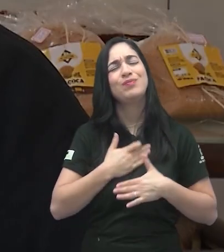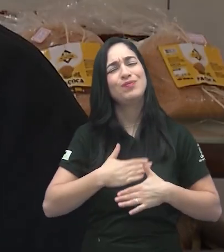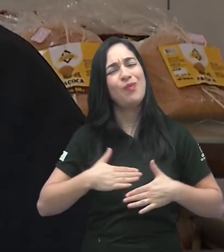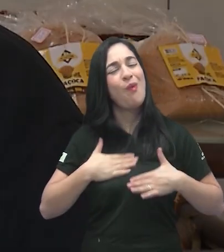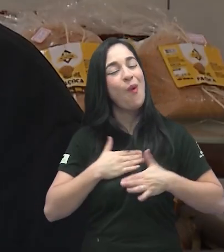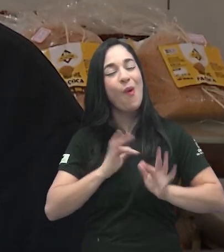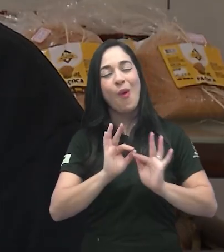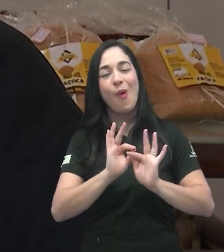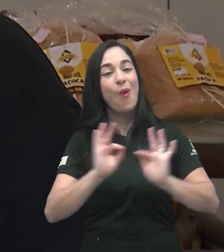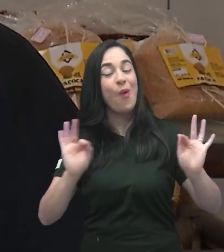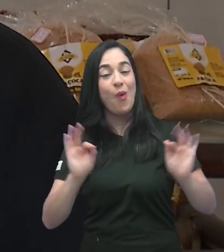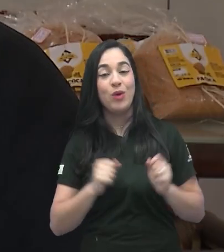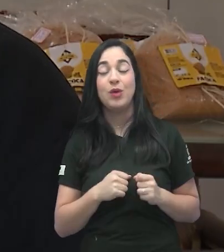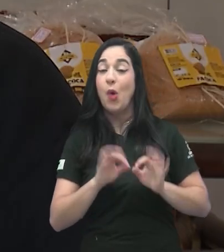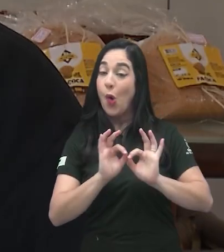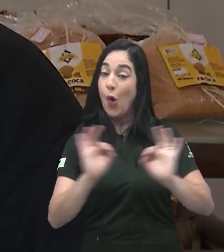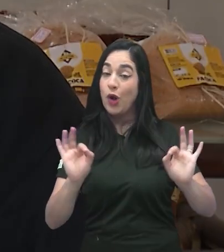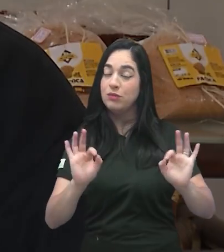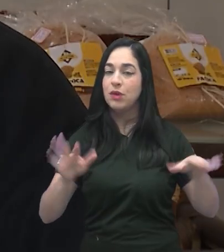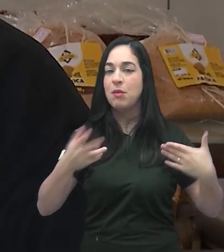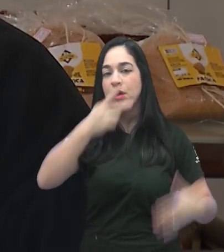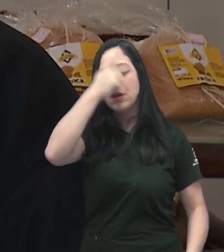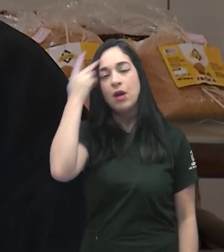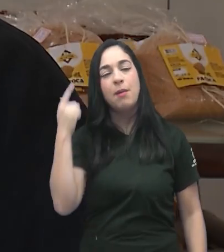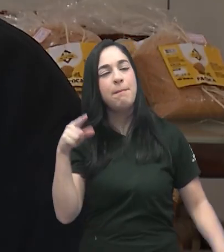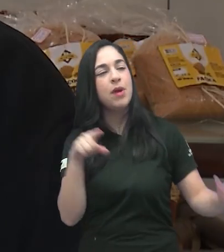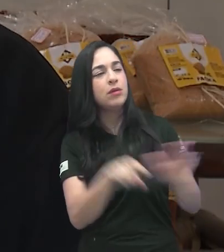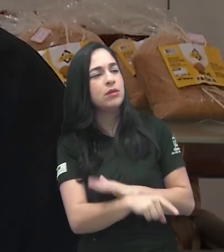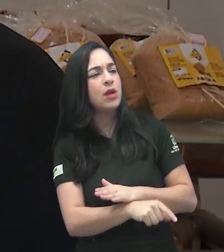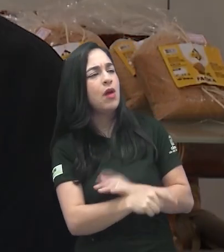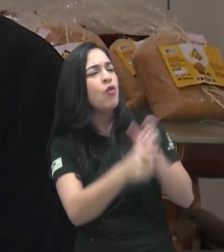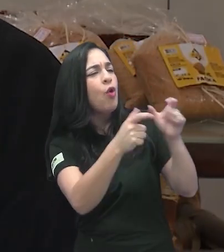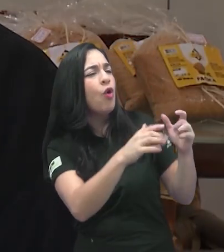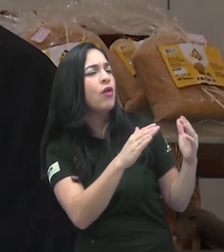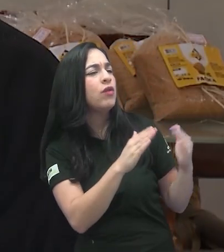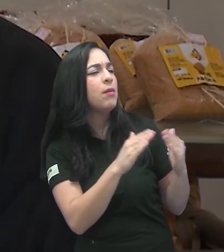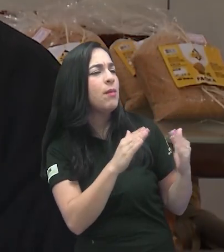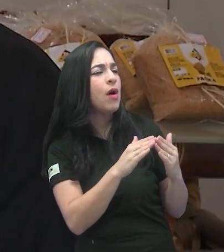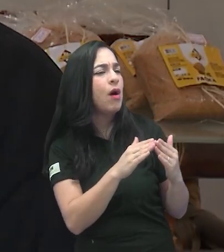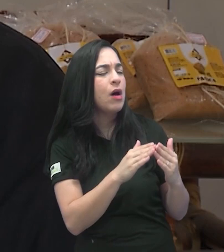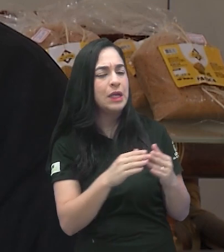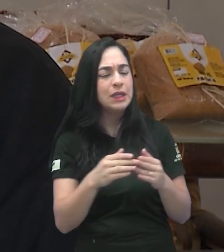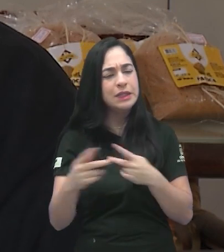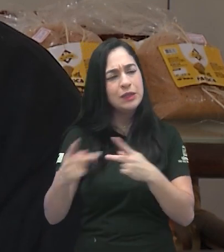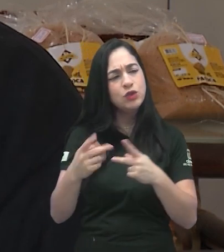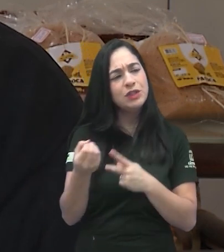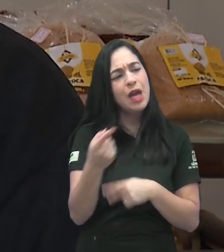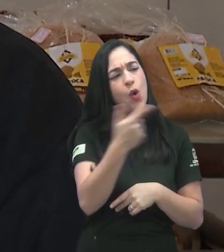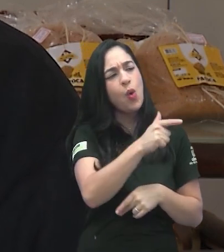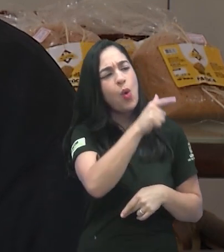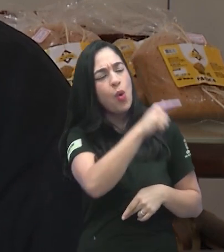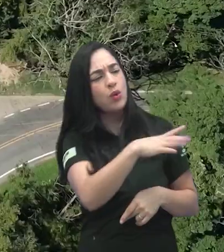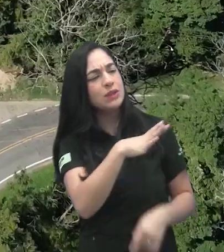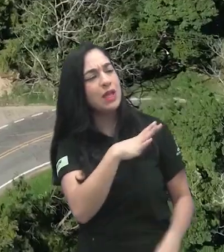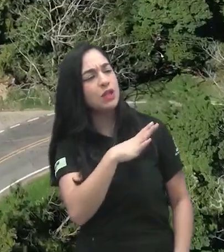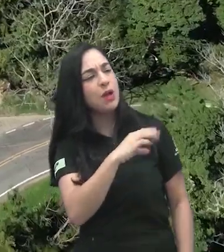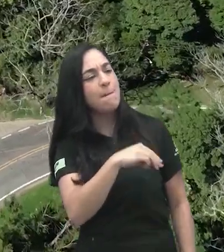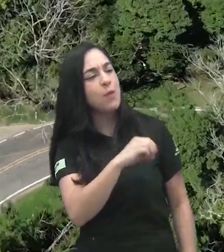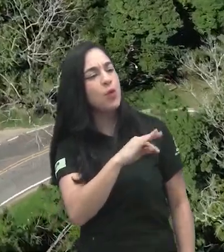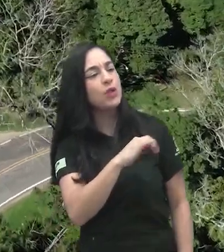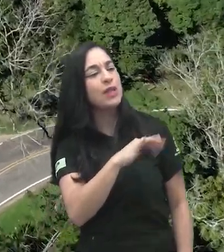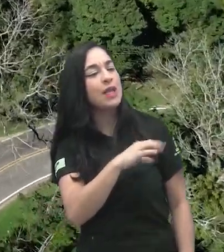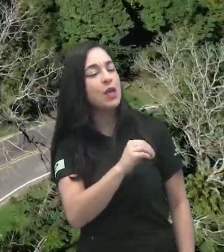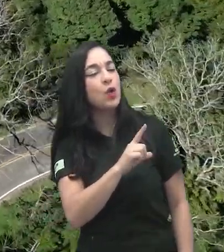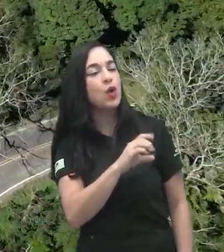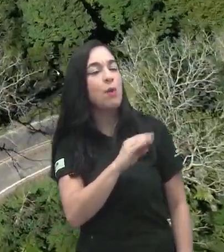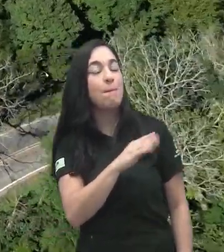Para mim é ótimo, entende? Então, quando a pessoa pergunta, você está em São José ou está em Monteiro Lobato? Eu estou nos dois. Ainda